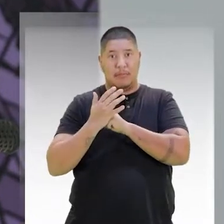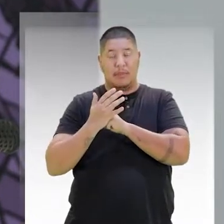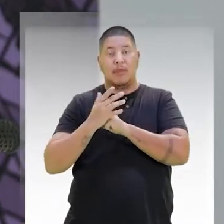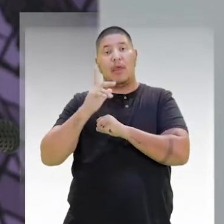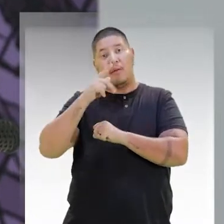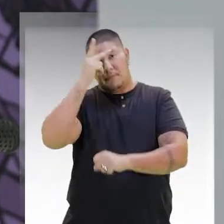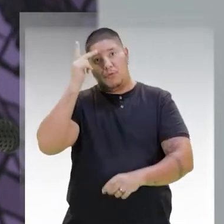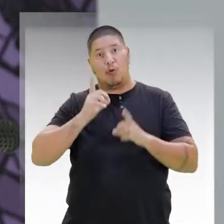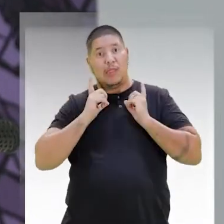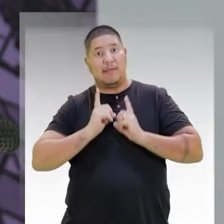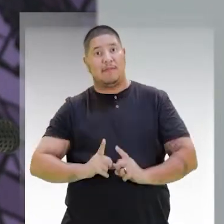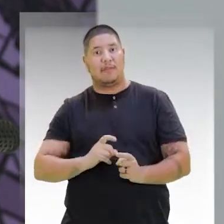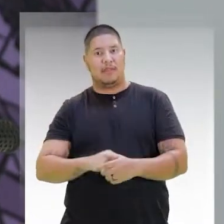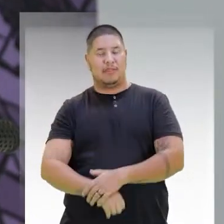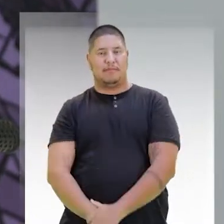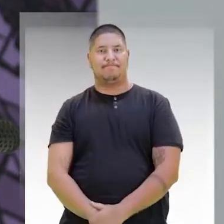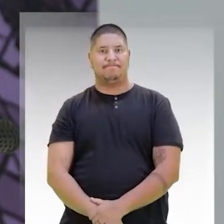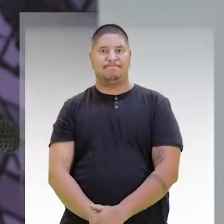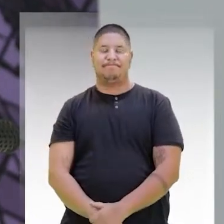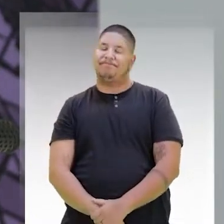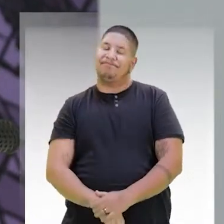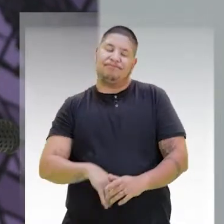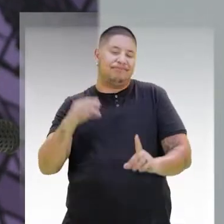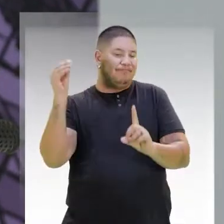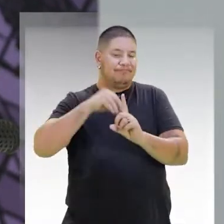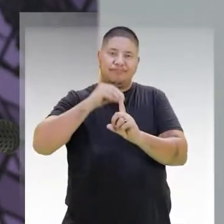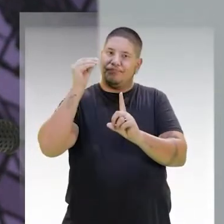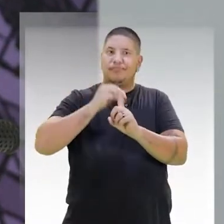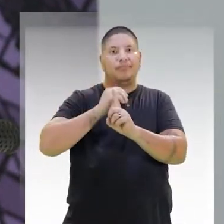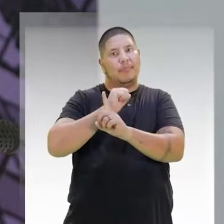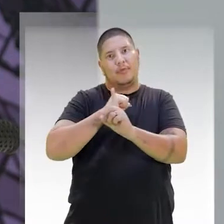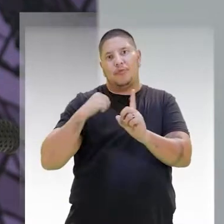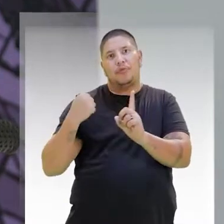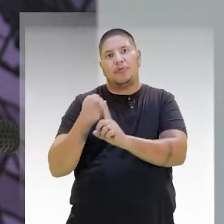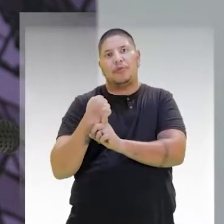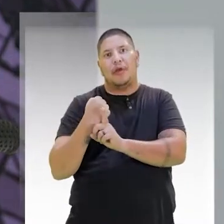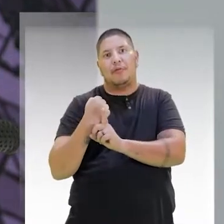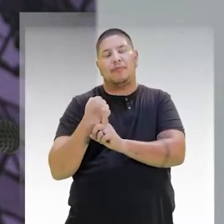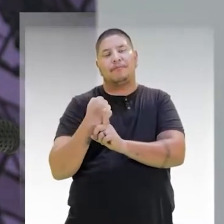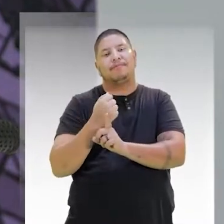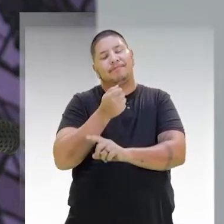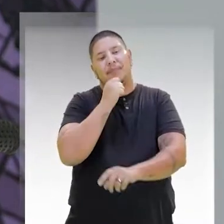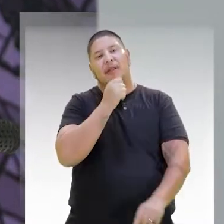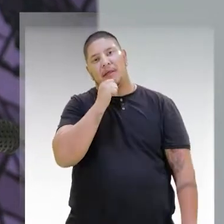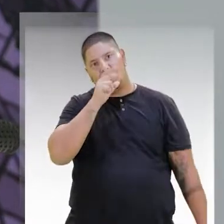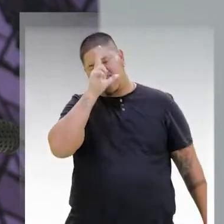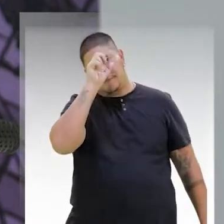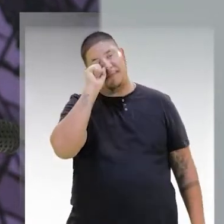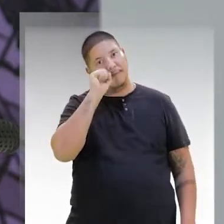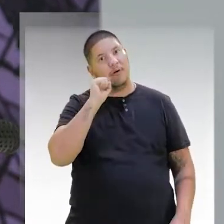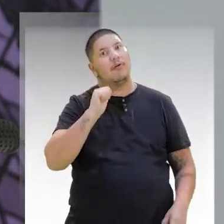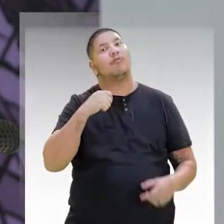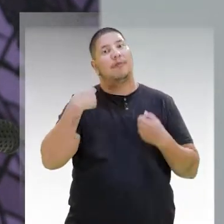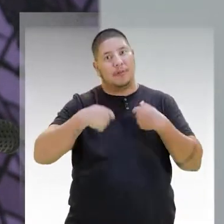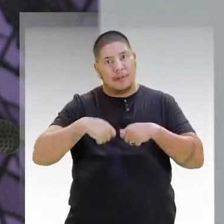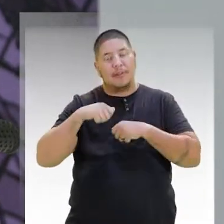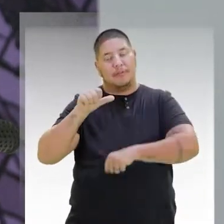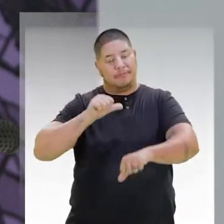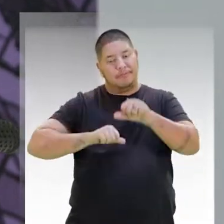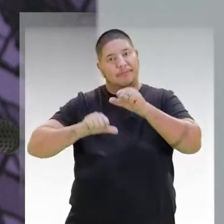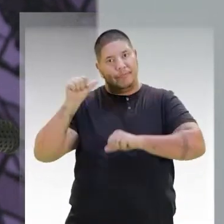com deficiência. Então, essa vulnerabilização social em torno da deficiência ainda está muito forte, ainda é